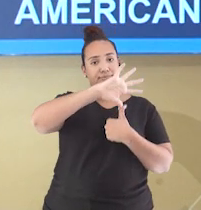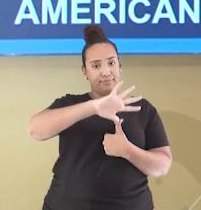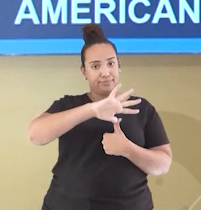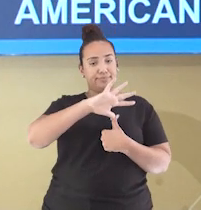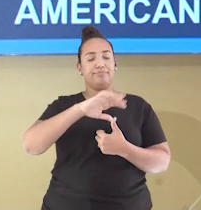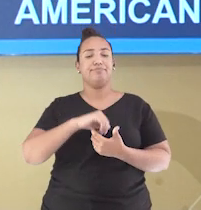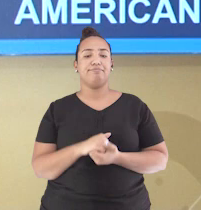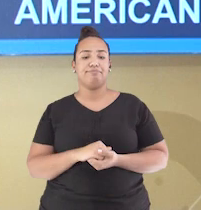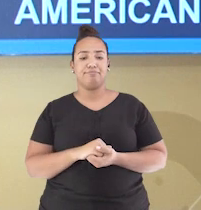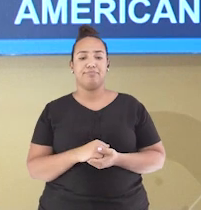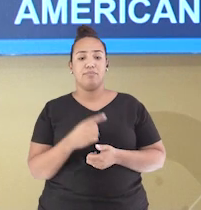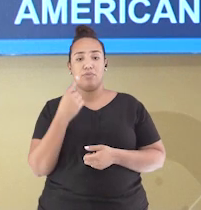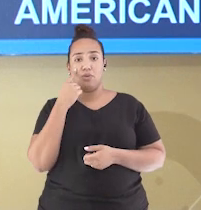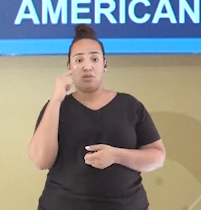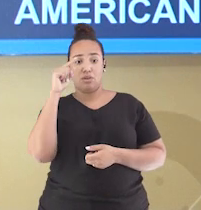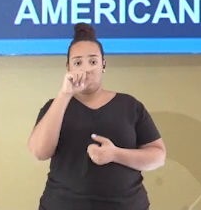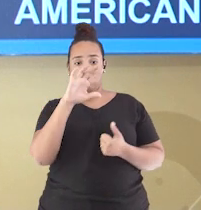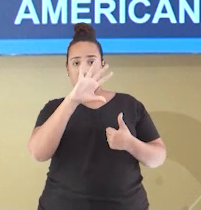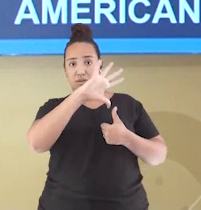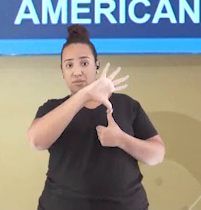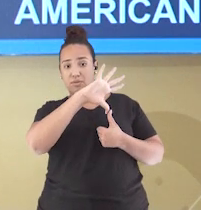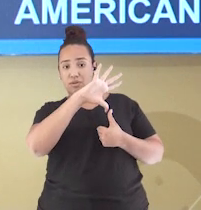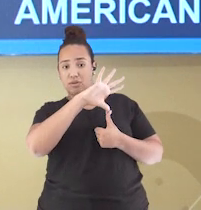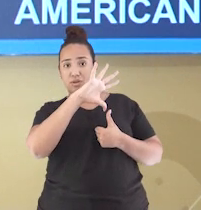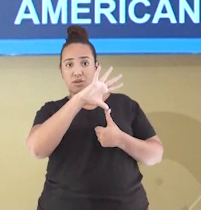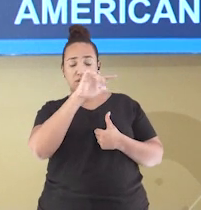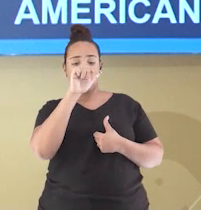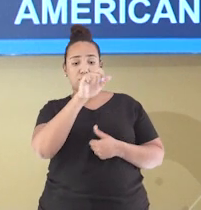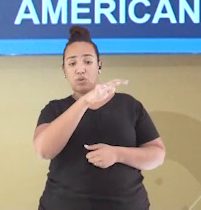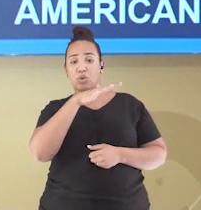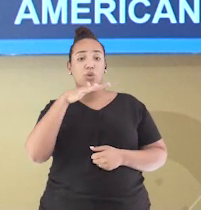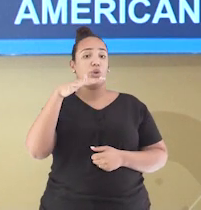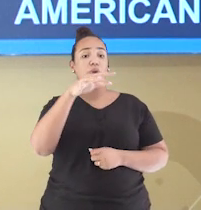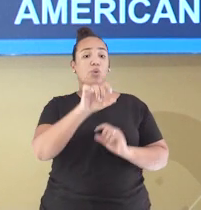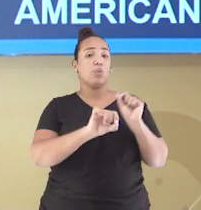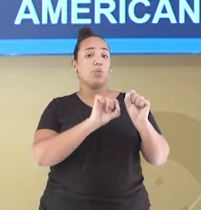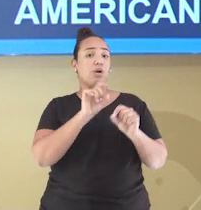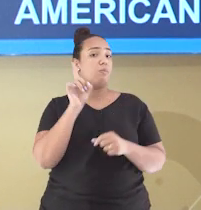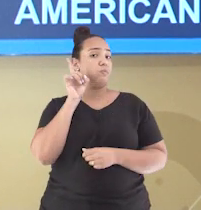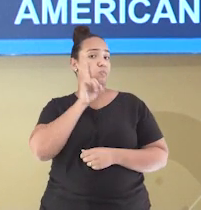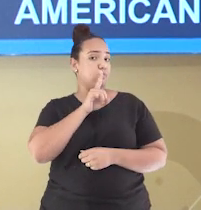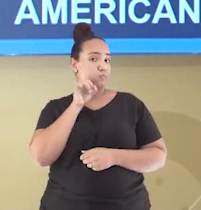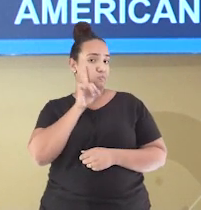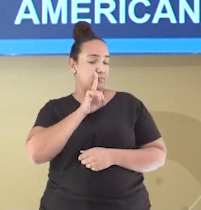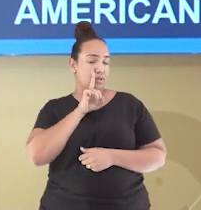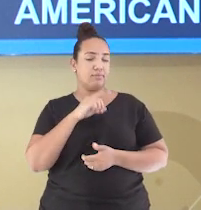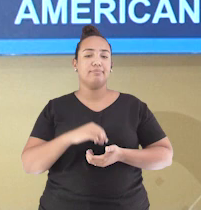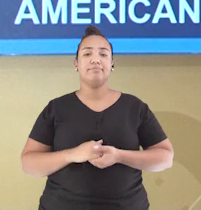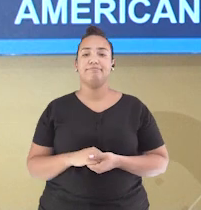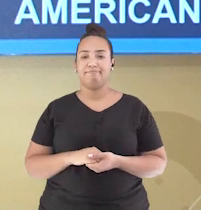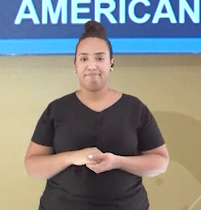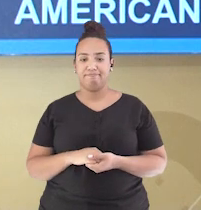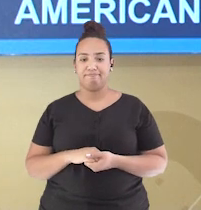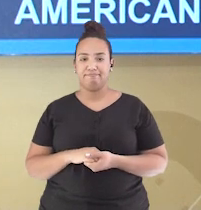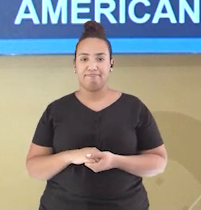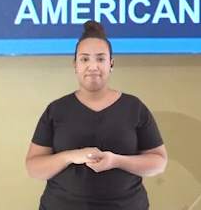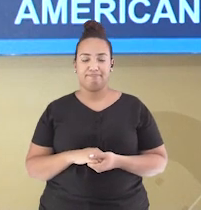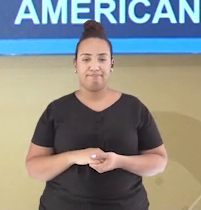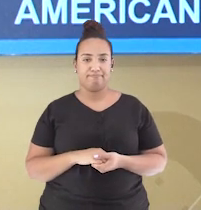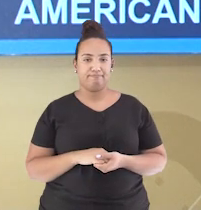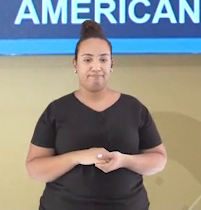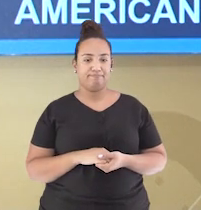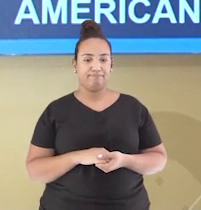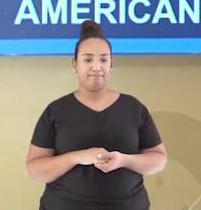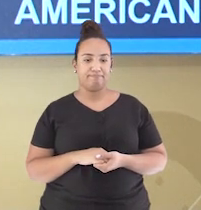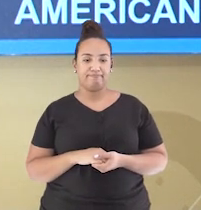à América do Sul, onde o Brasil está localizado, como as Américas Central e do Norte. E olha quem está lá na América do Norte ocupando